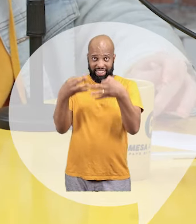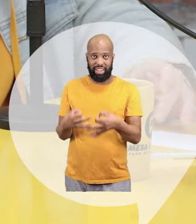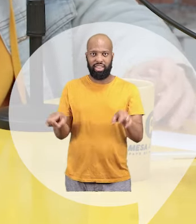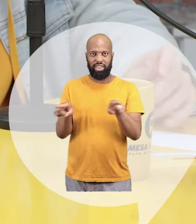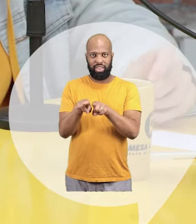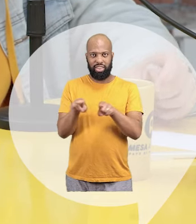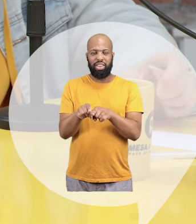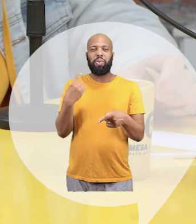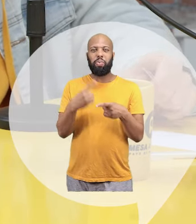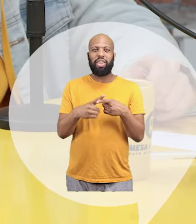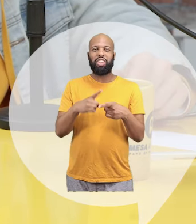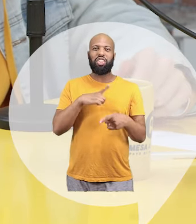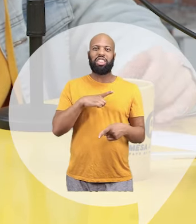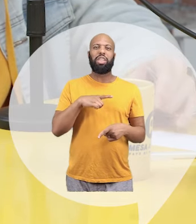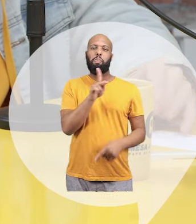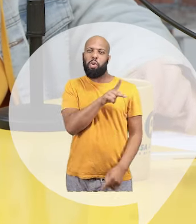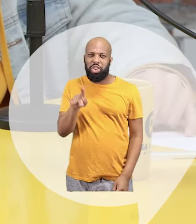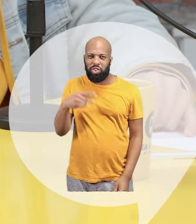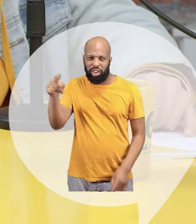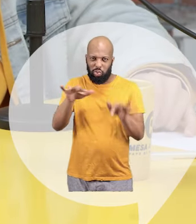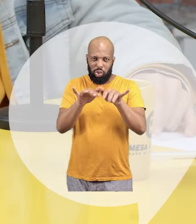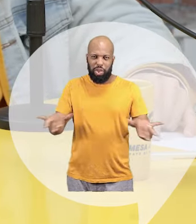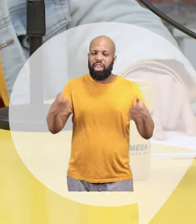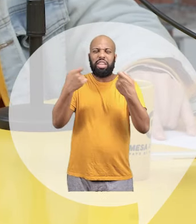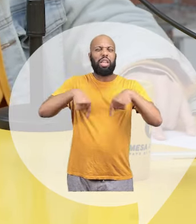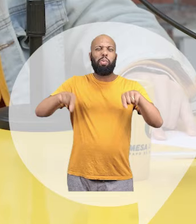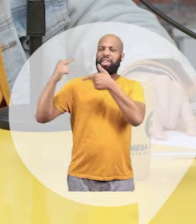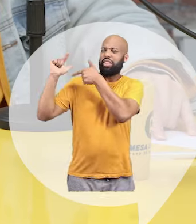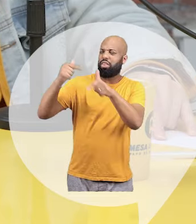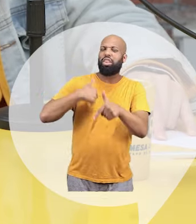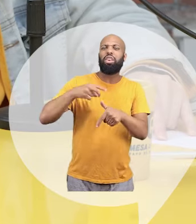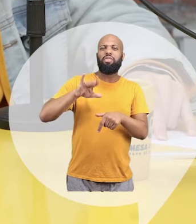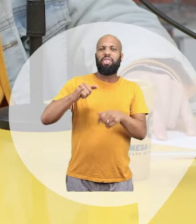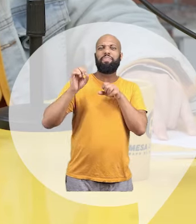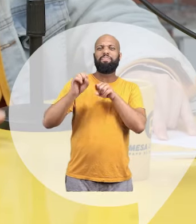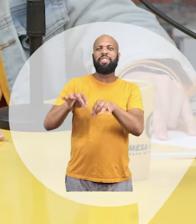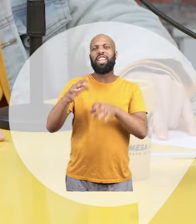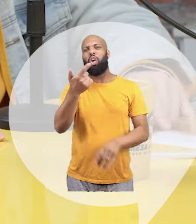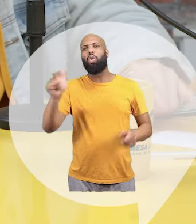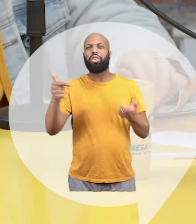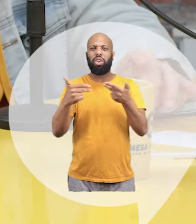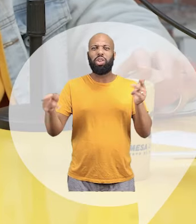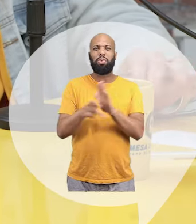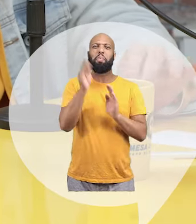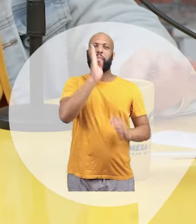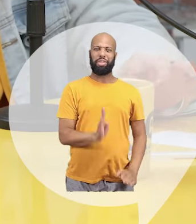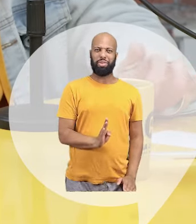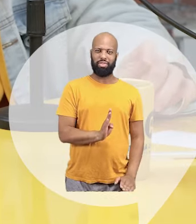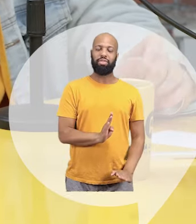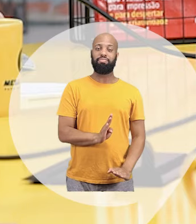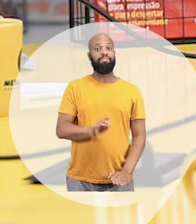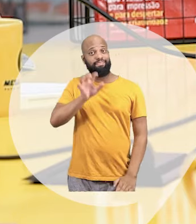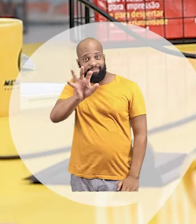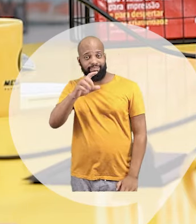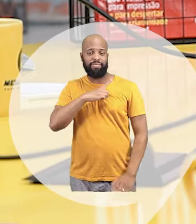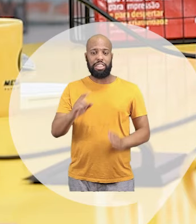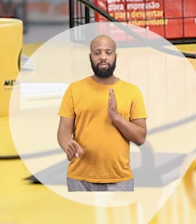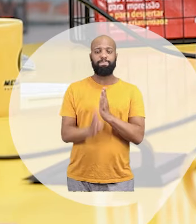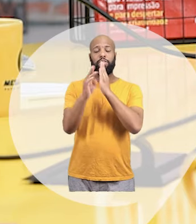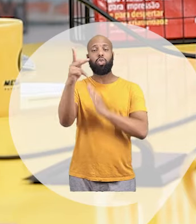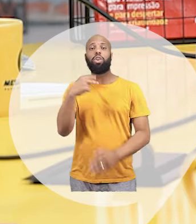você tá totalmente certa a gente tinha falado da minha professora de piano lá que fala assim cara você não vai tocar música Beleza eu vou te ensinar a tocar Roupa Nova Fica tranquilo